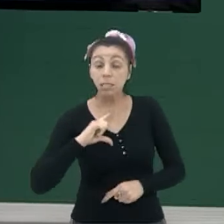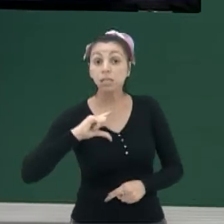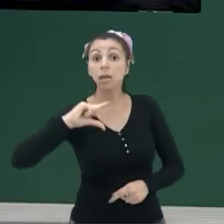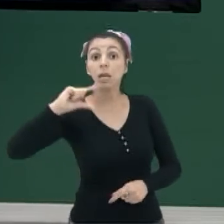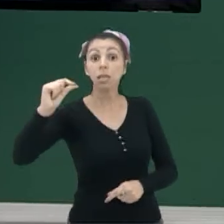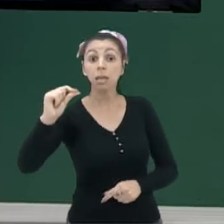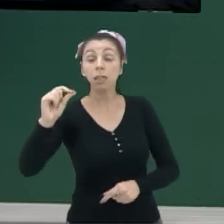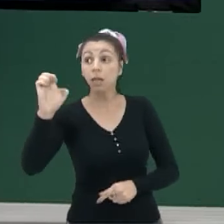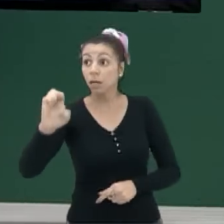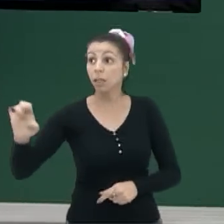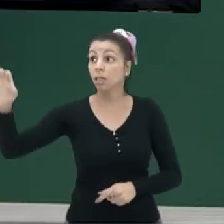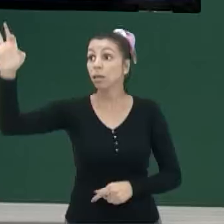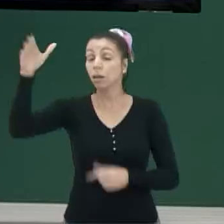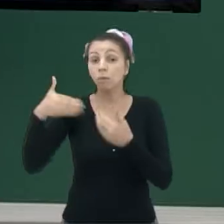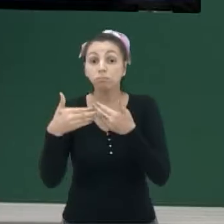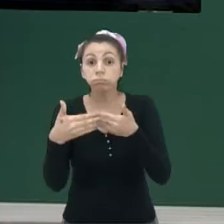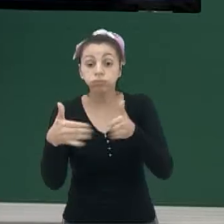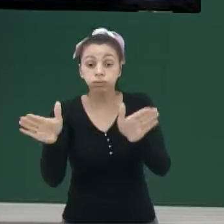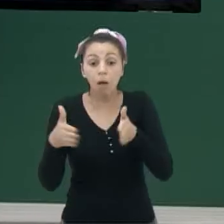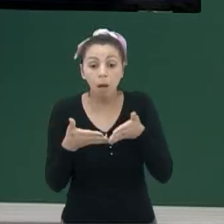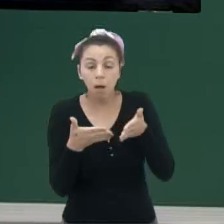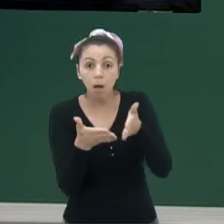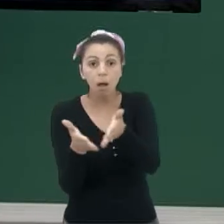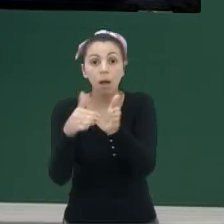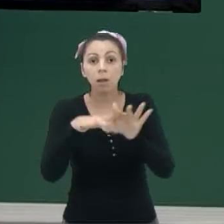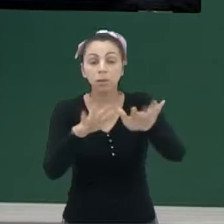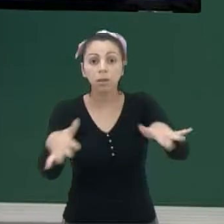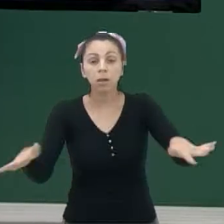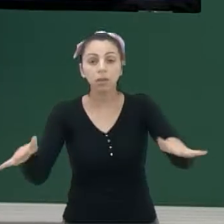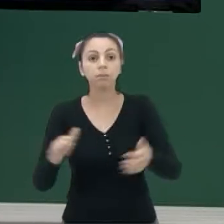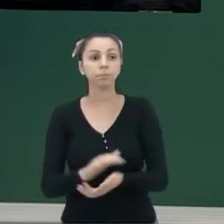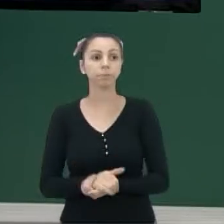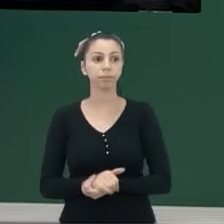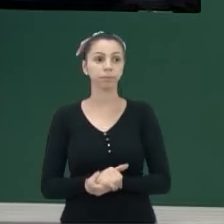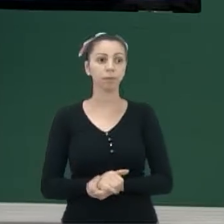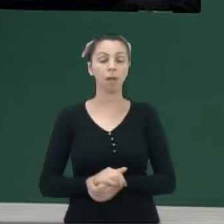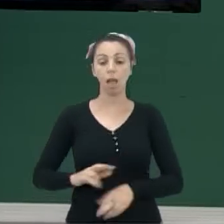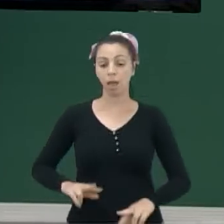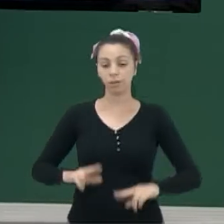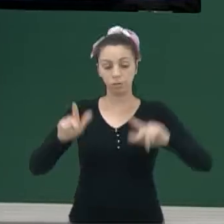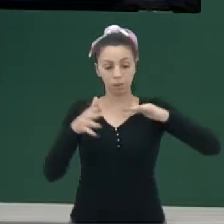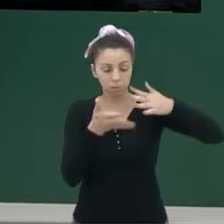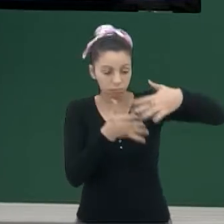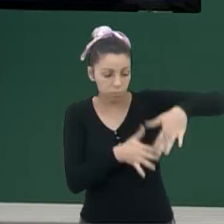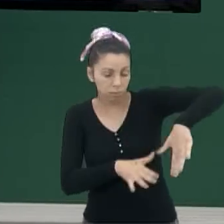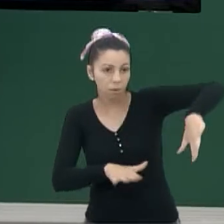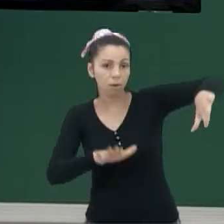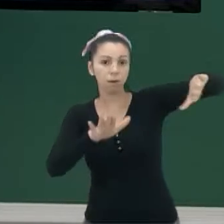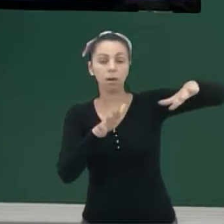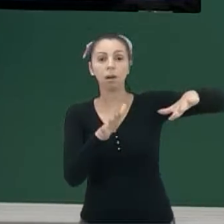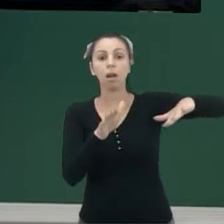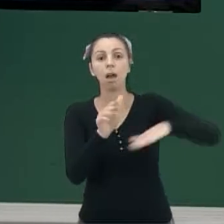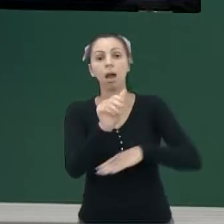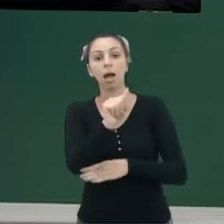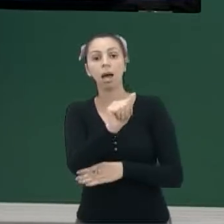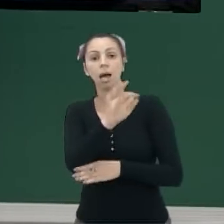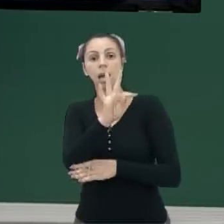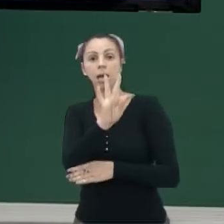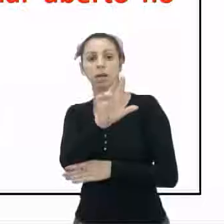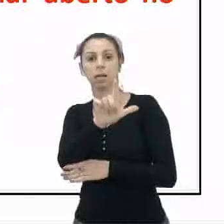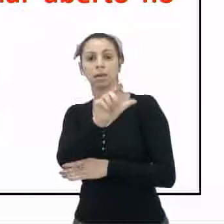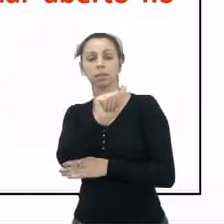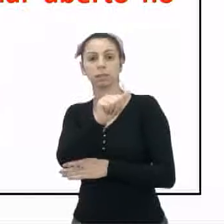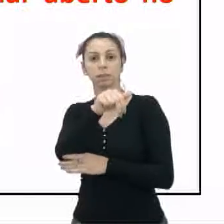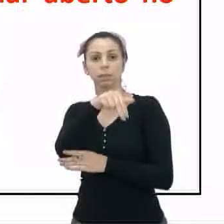ao novo continente, tá? A diferença na coloração das águas do Oceano Atlântico e Pacífico se deve às diferenças de